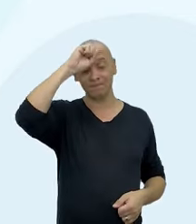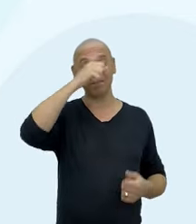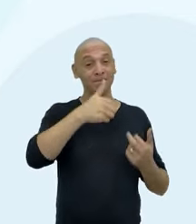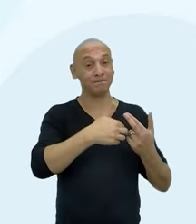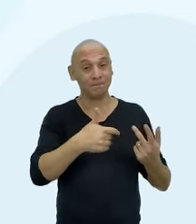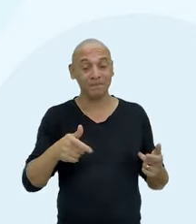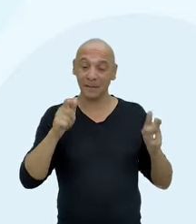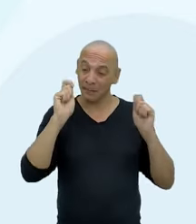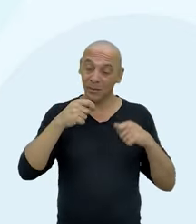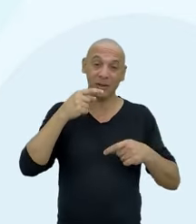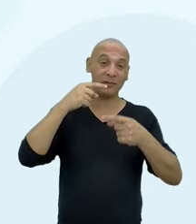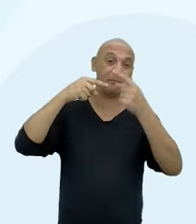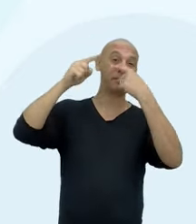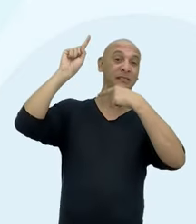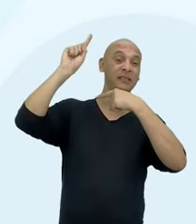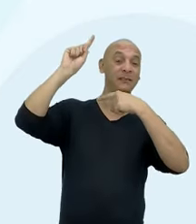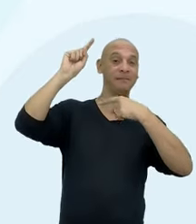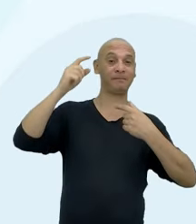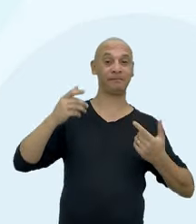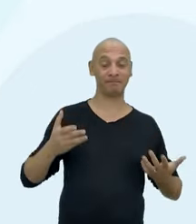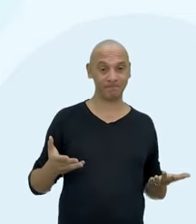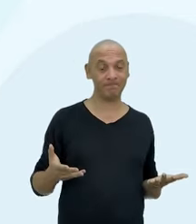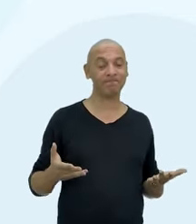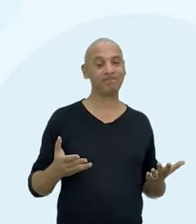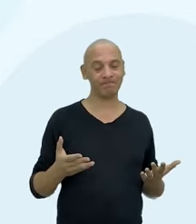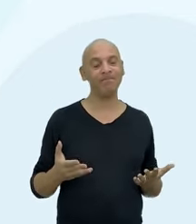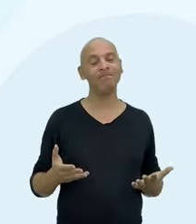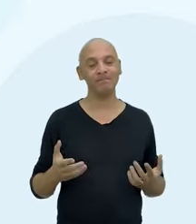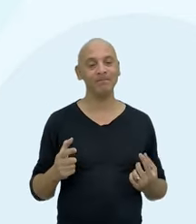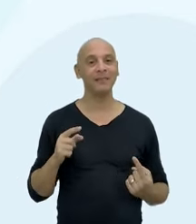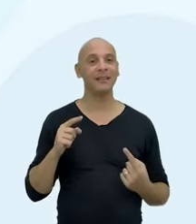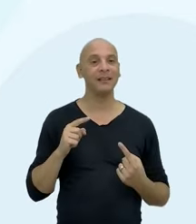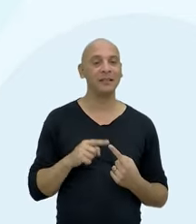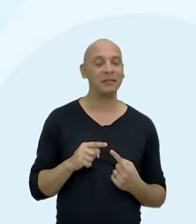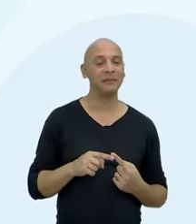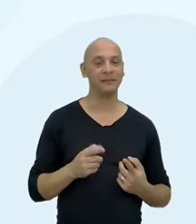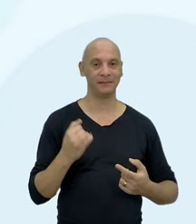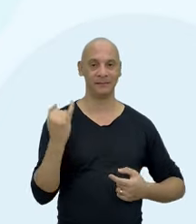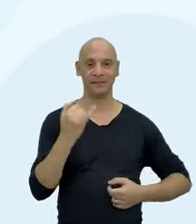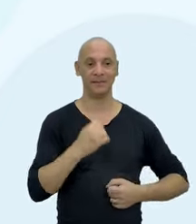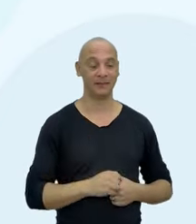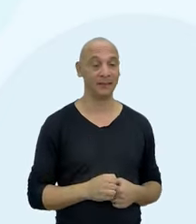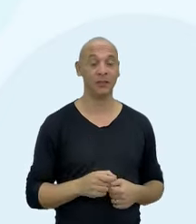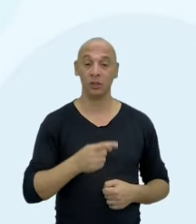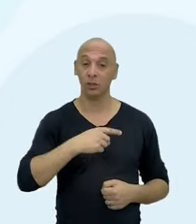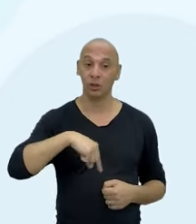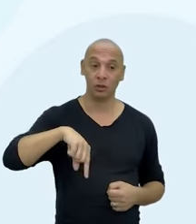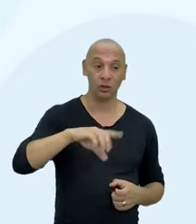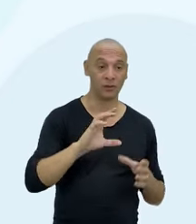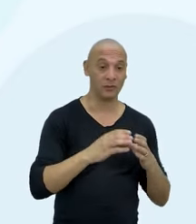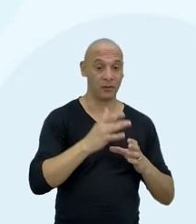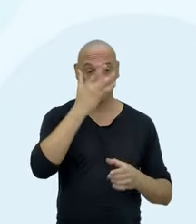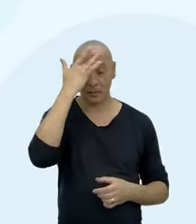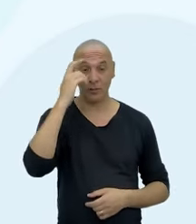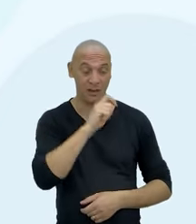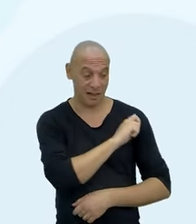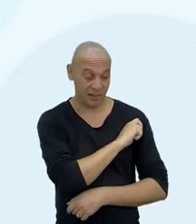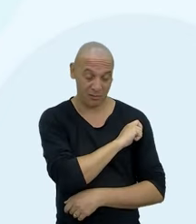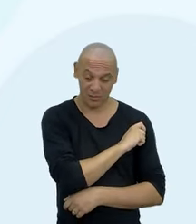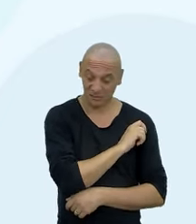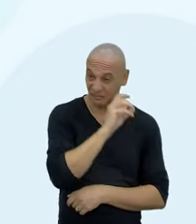então que mais ela pode fazer uma vida né então fica ali uma um questionamento e quando o nosso estudante não